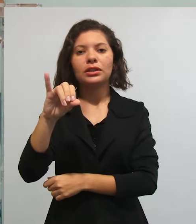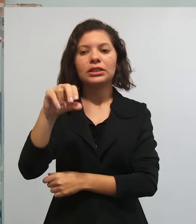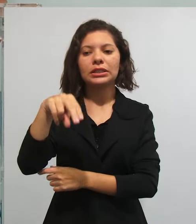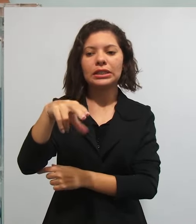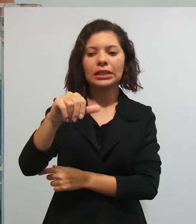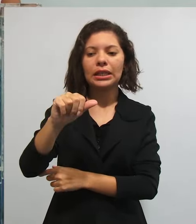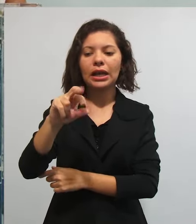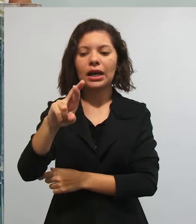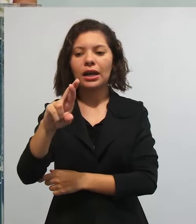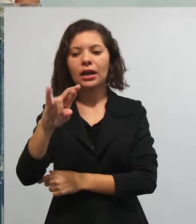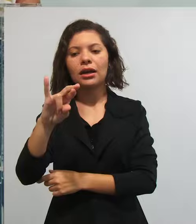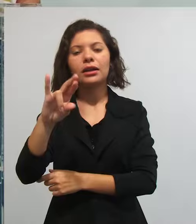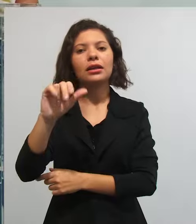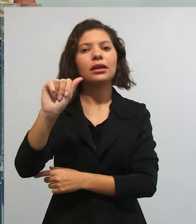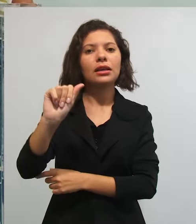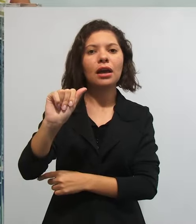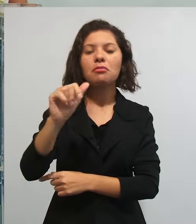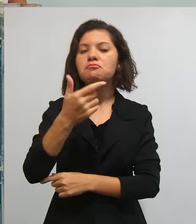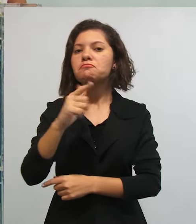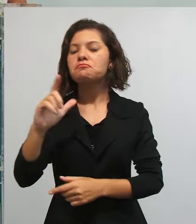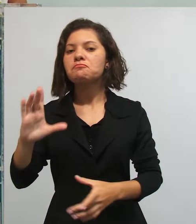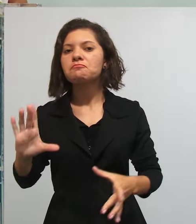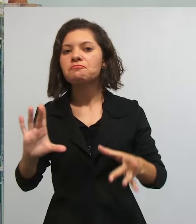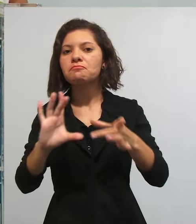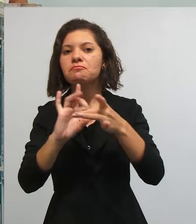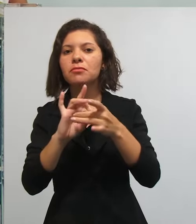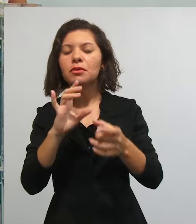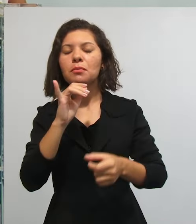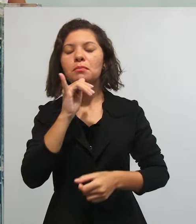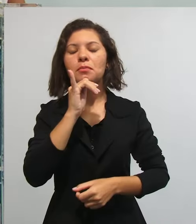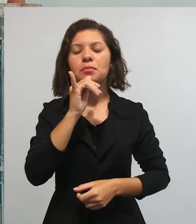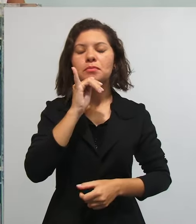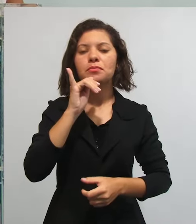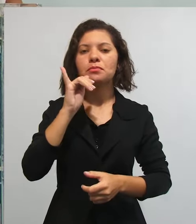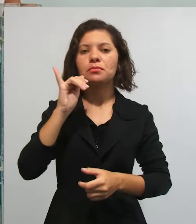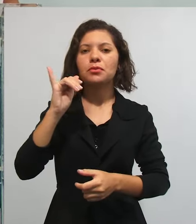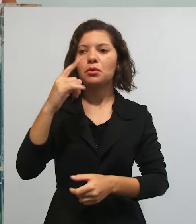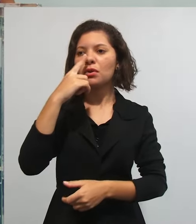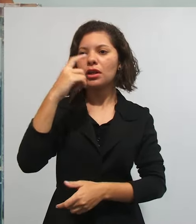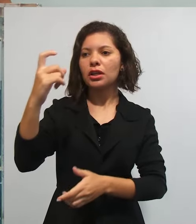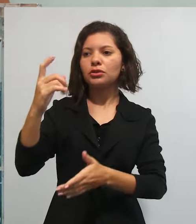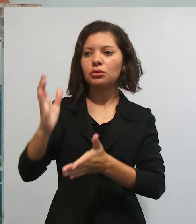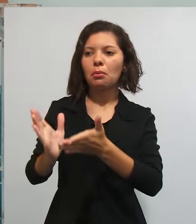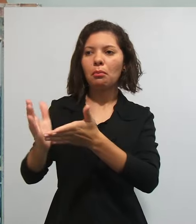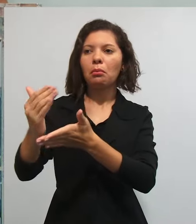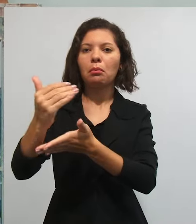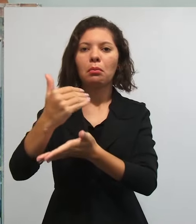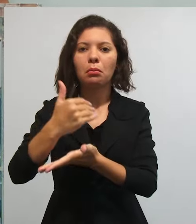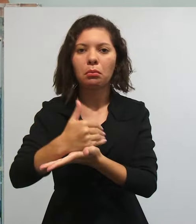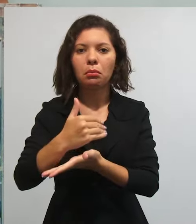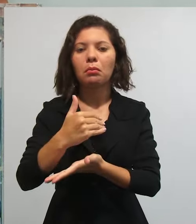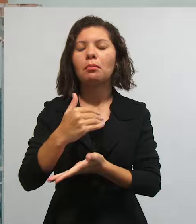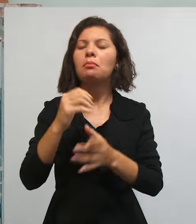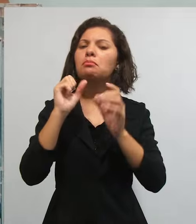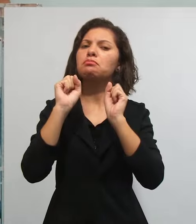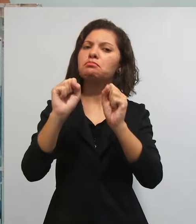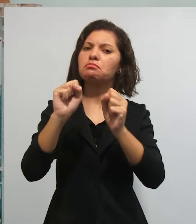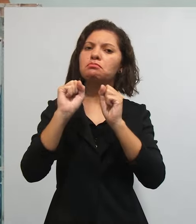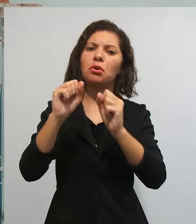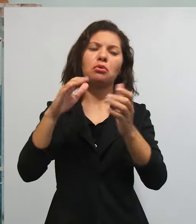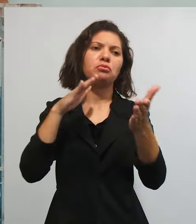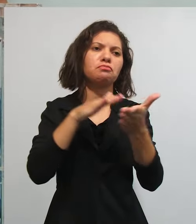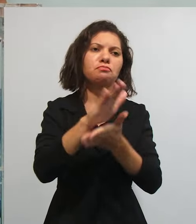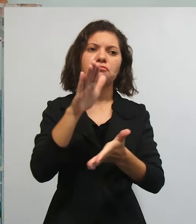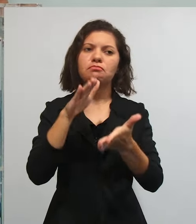específica, tá certo? Como, por exemplo, taxa de coleta de lixo. Então, a taxa de coleta de lixo, eu posso gastar ela